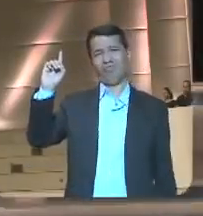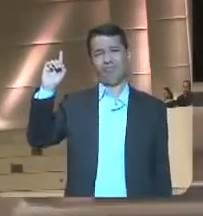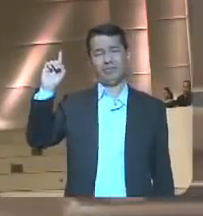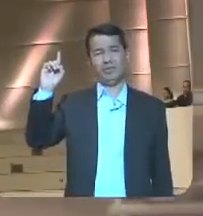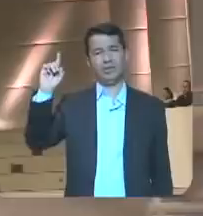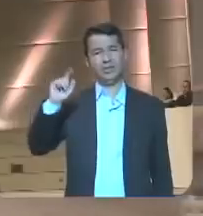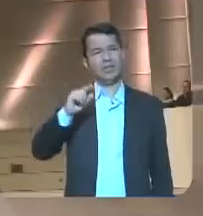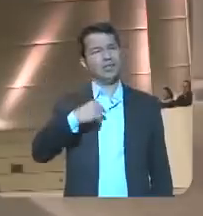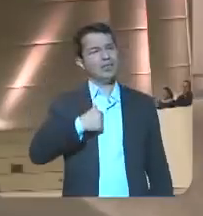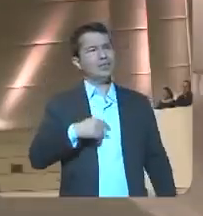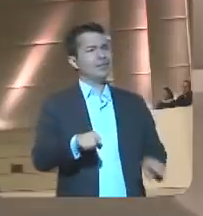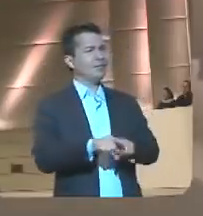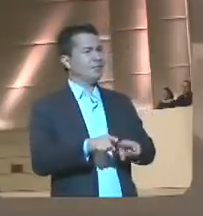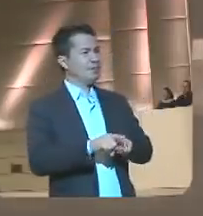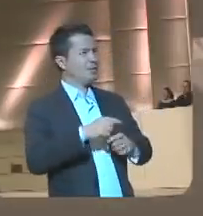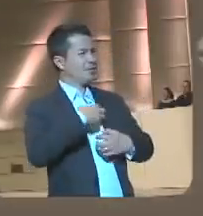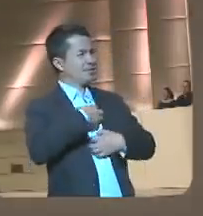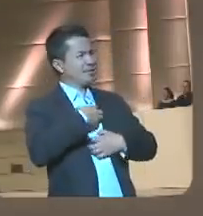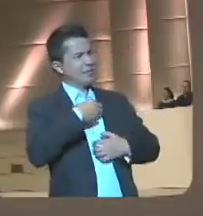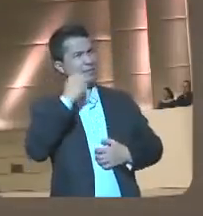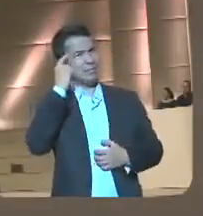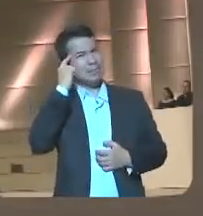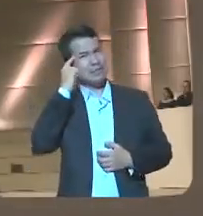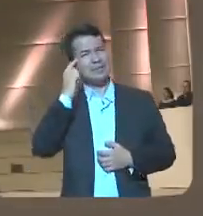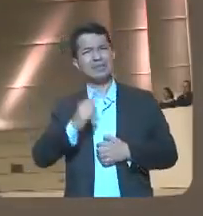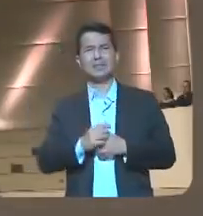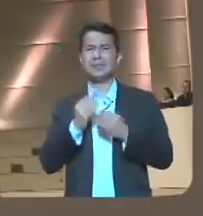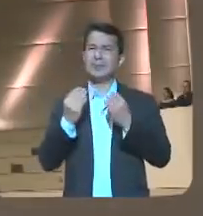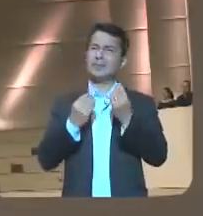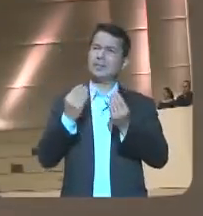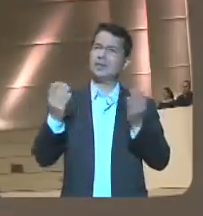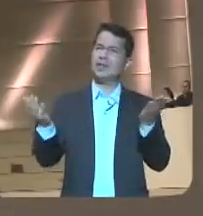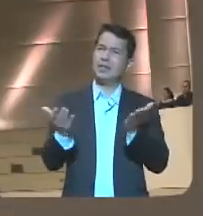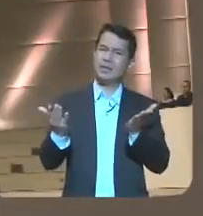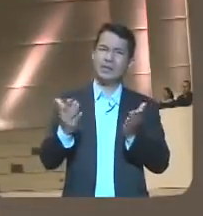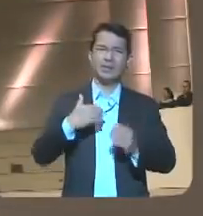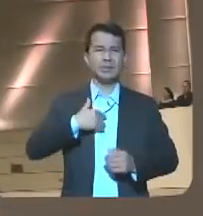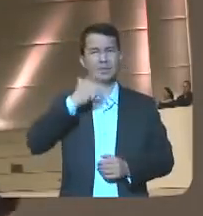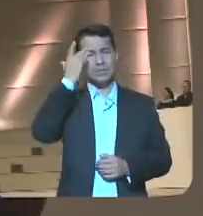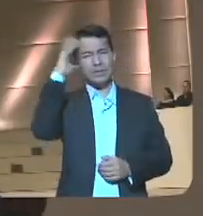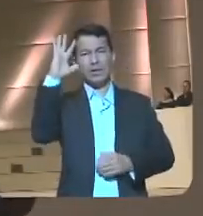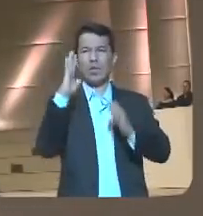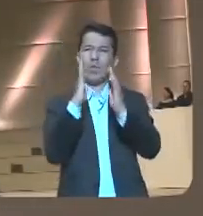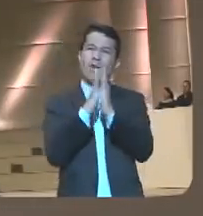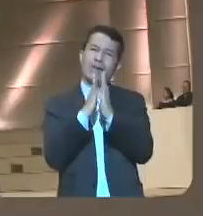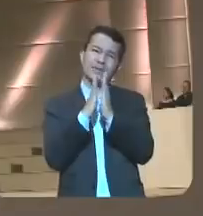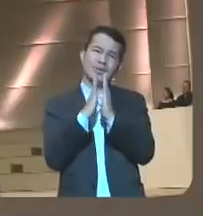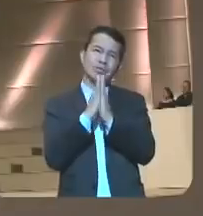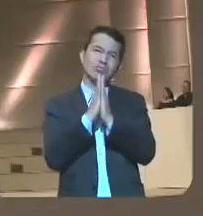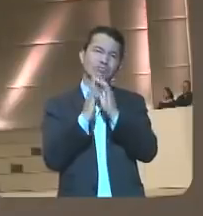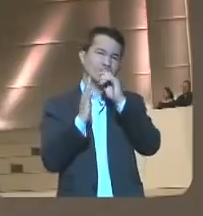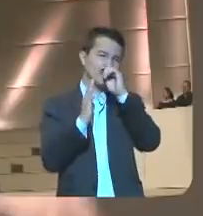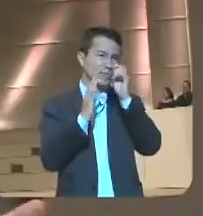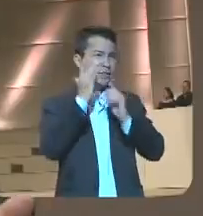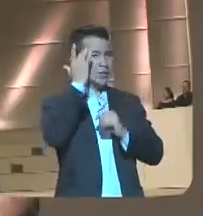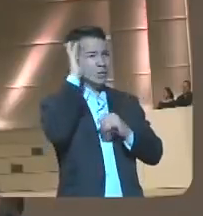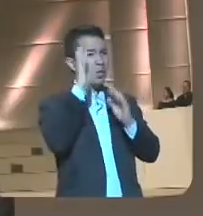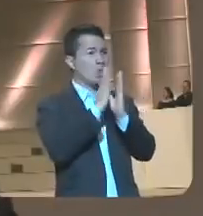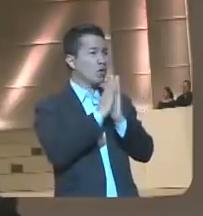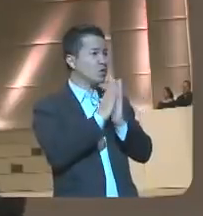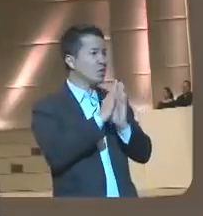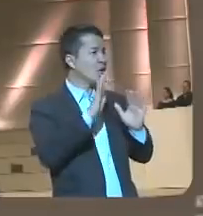tremenda tremendão tremendo que eu não quando eu não consigo parar e eu só consigo gemer